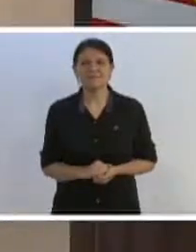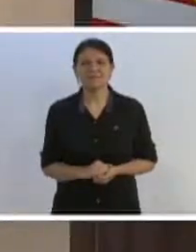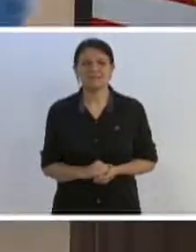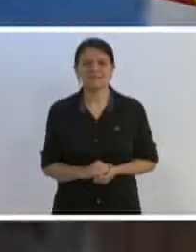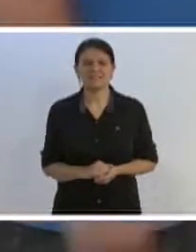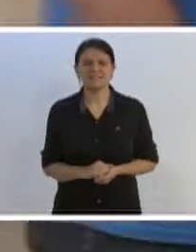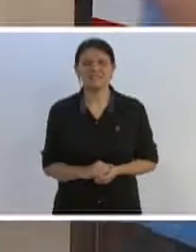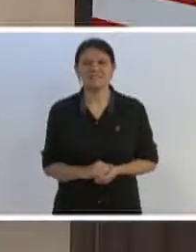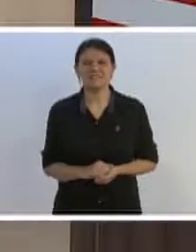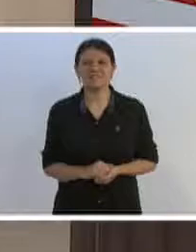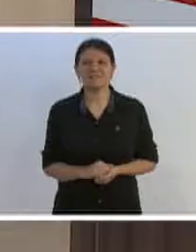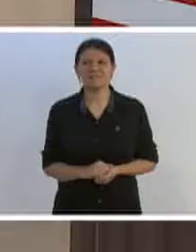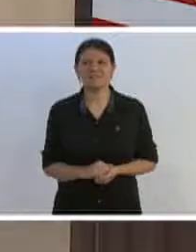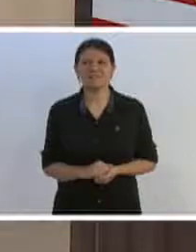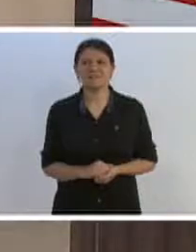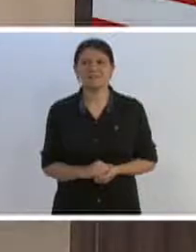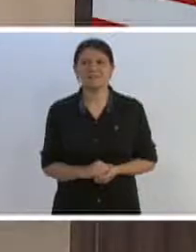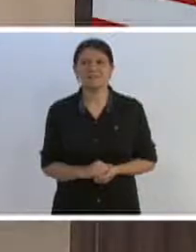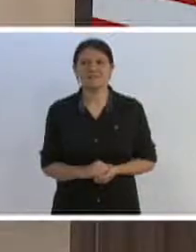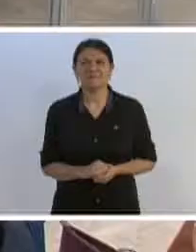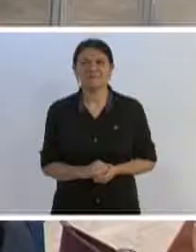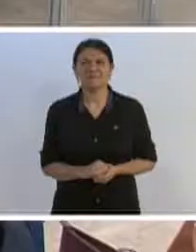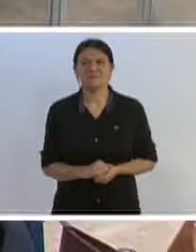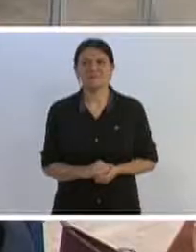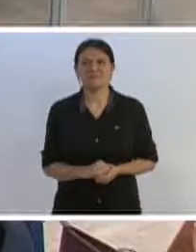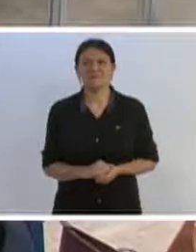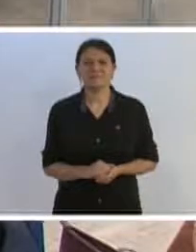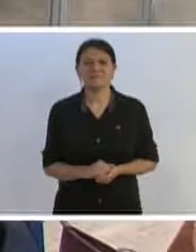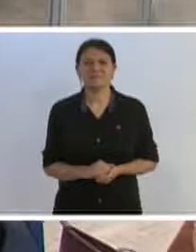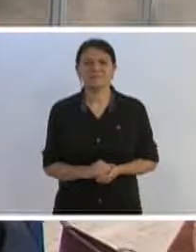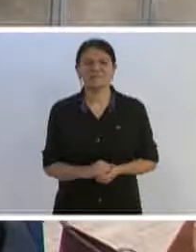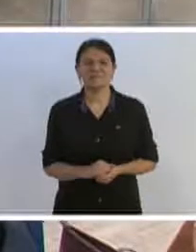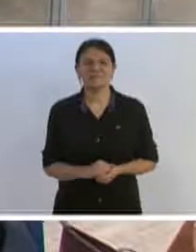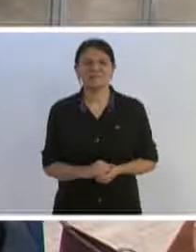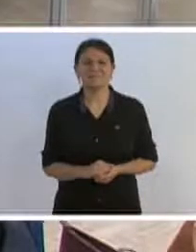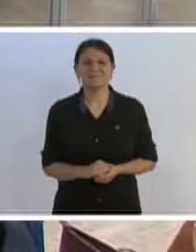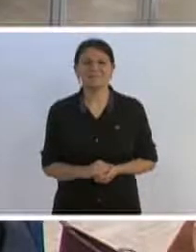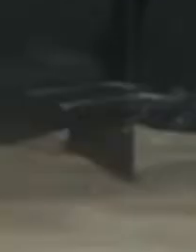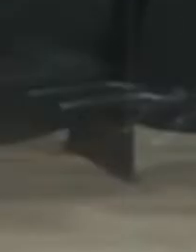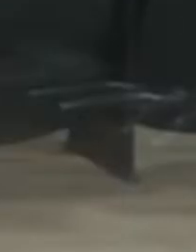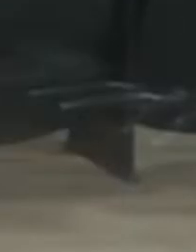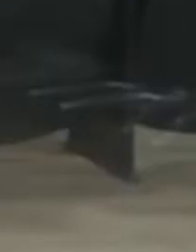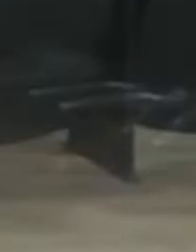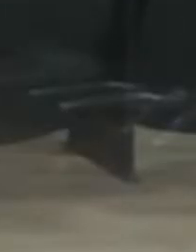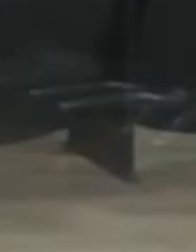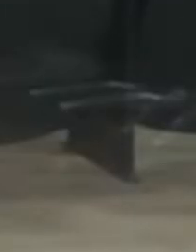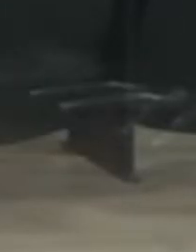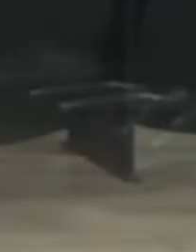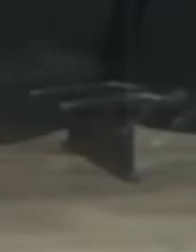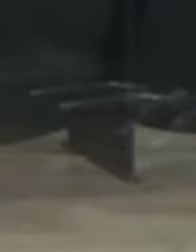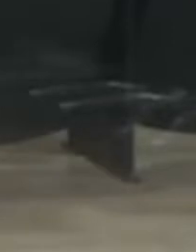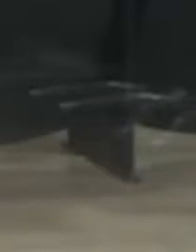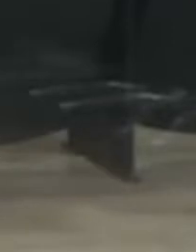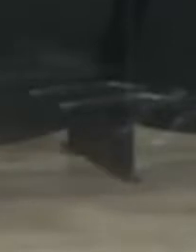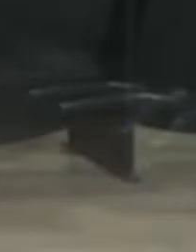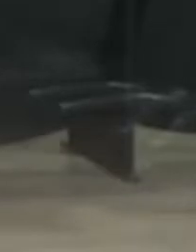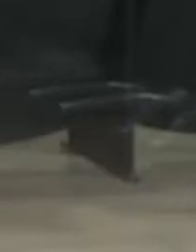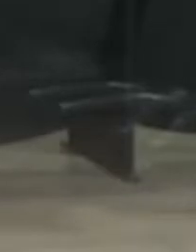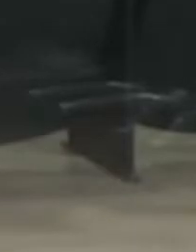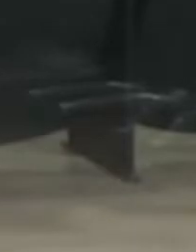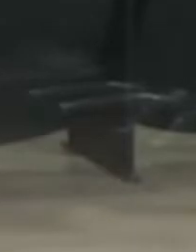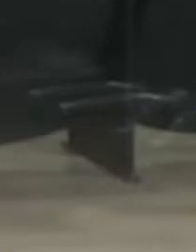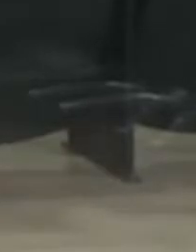que todos estão em busca de atender mais e mais pessoas. Somos uma entidade nova, pouco conhecida,